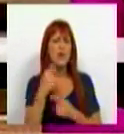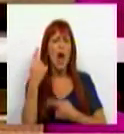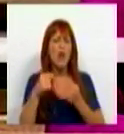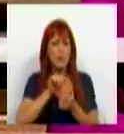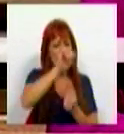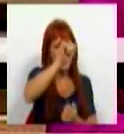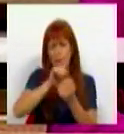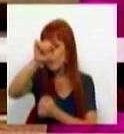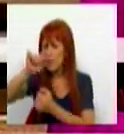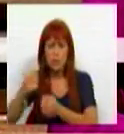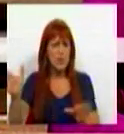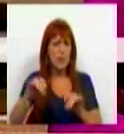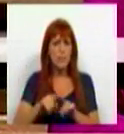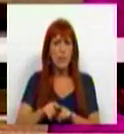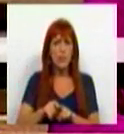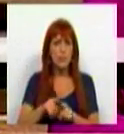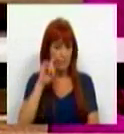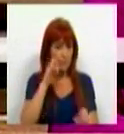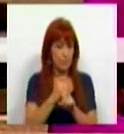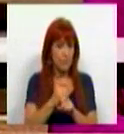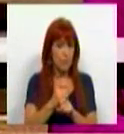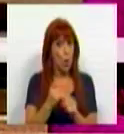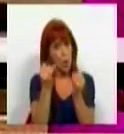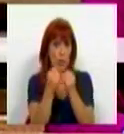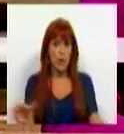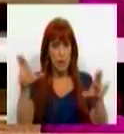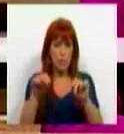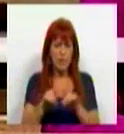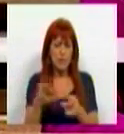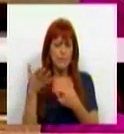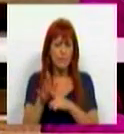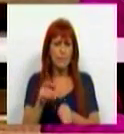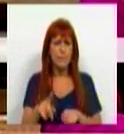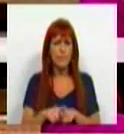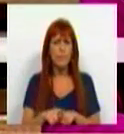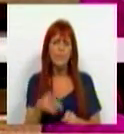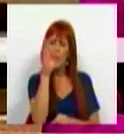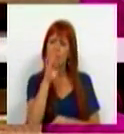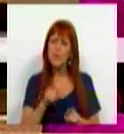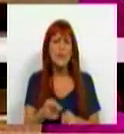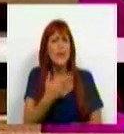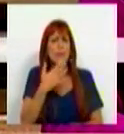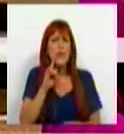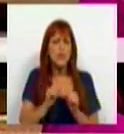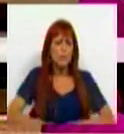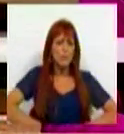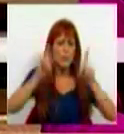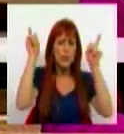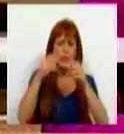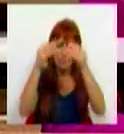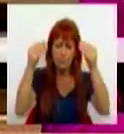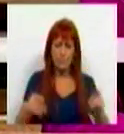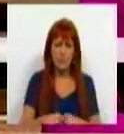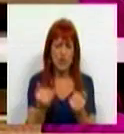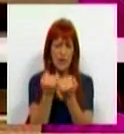alguns diplomas mais exigentes ou inovadores, nomeadamente quando a sua aplicação depende do desenvolvimento de